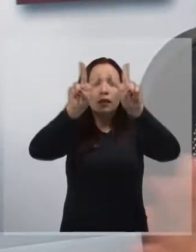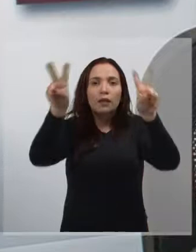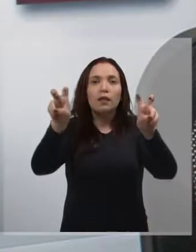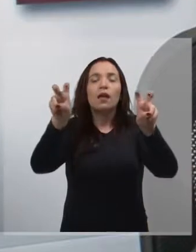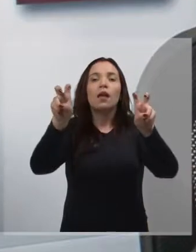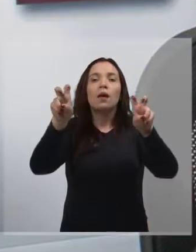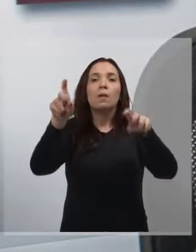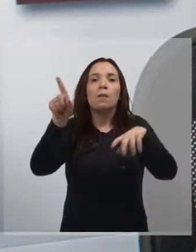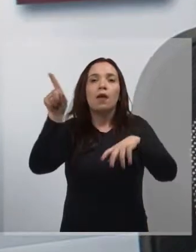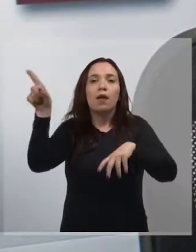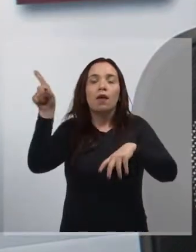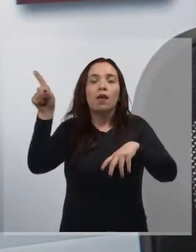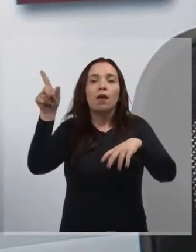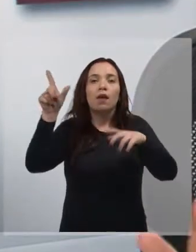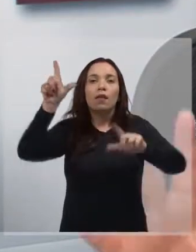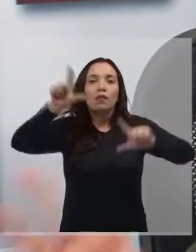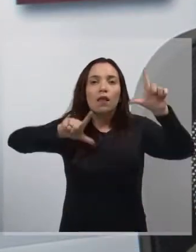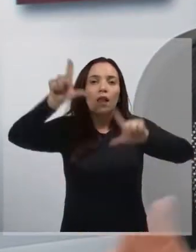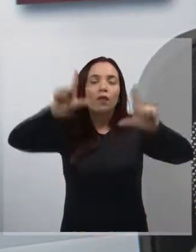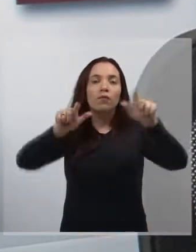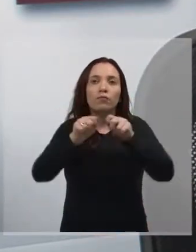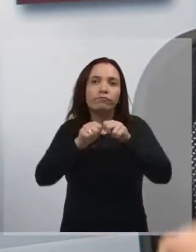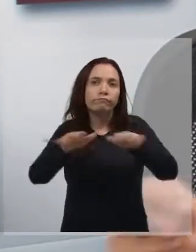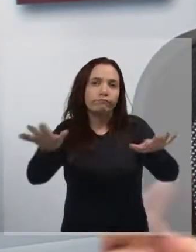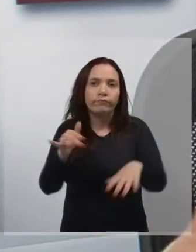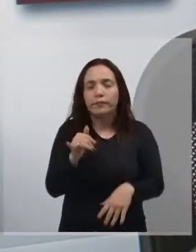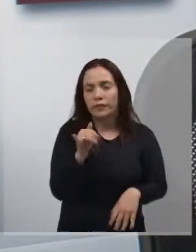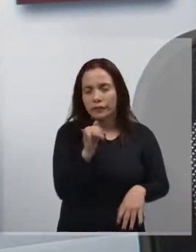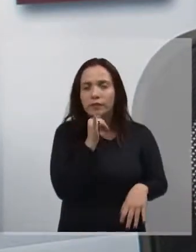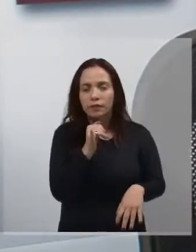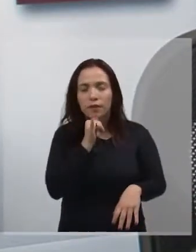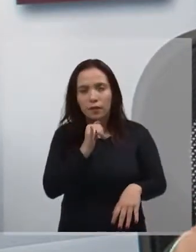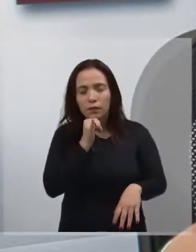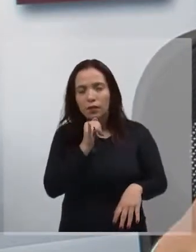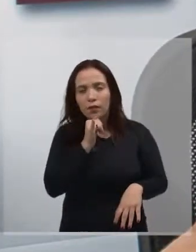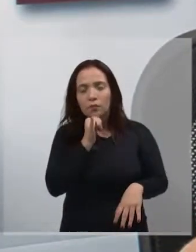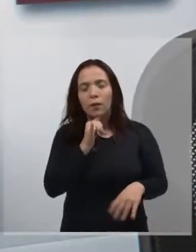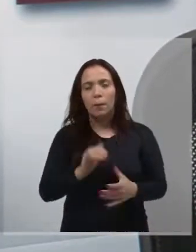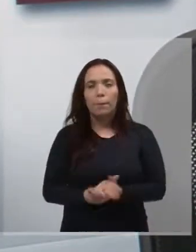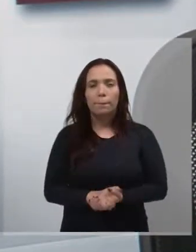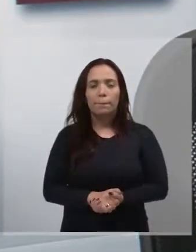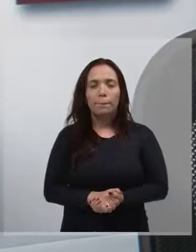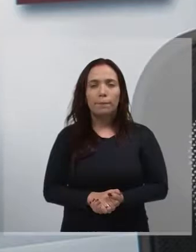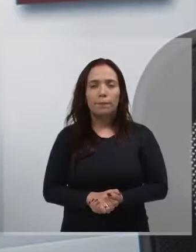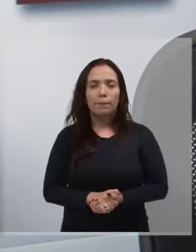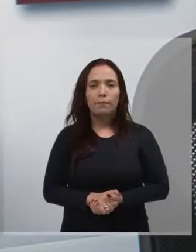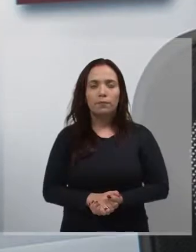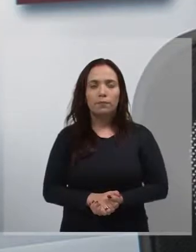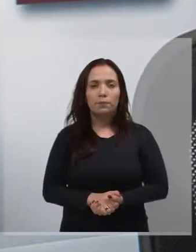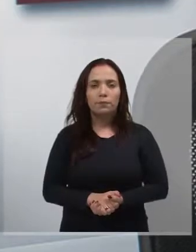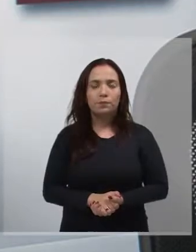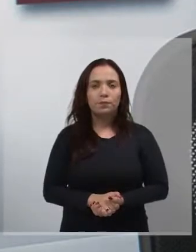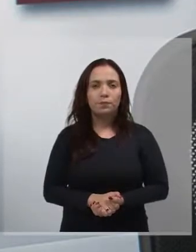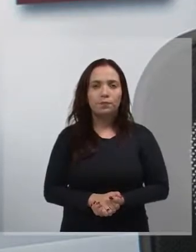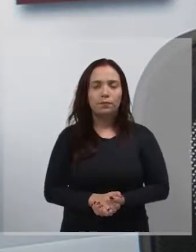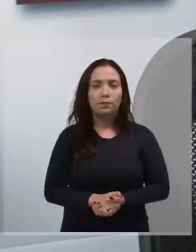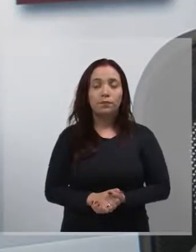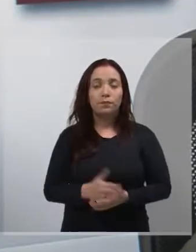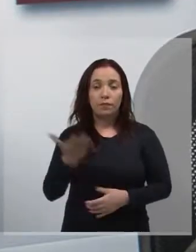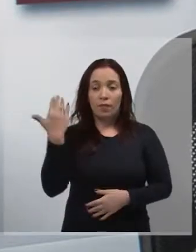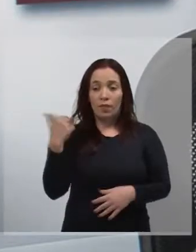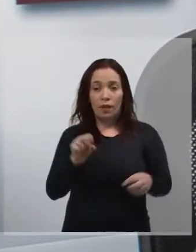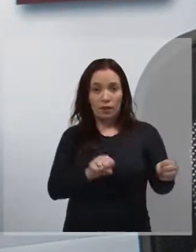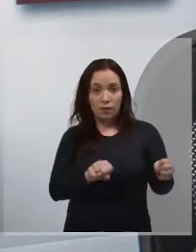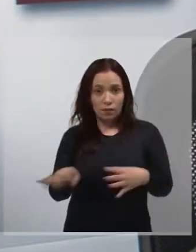meios de comunicações tradicionais. Um exemplo simples e objetivo. Literalmente, querendo ou não, essa semana